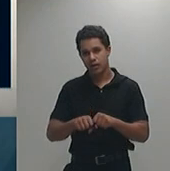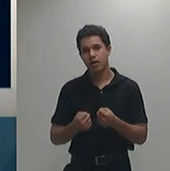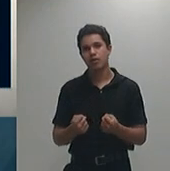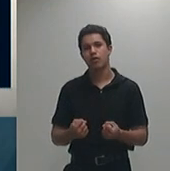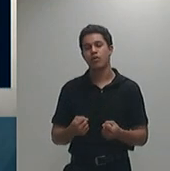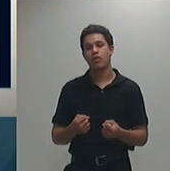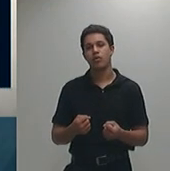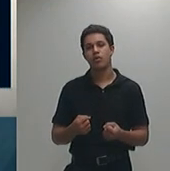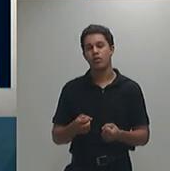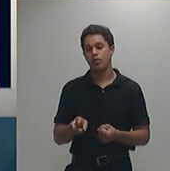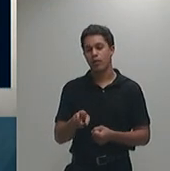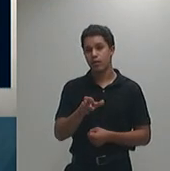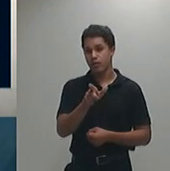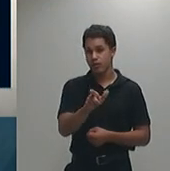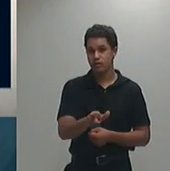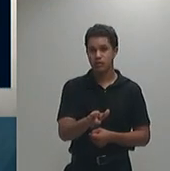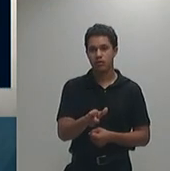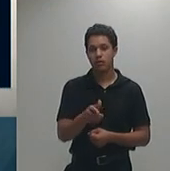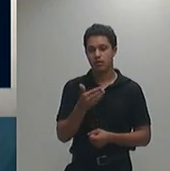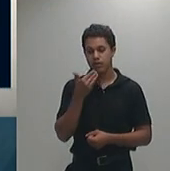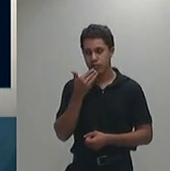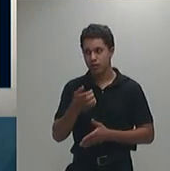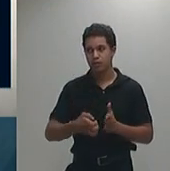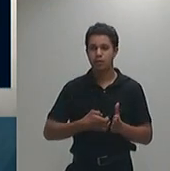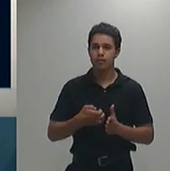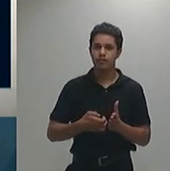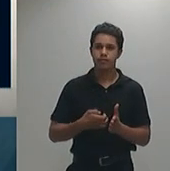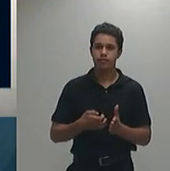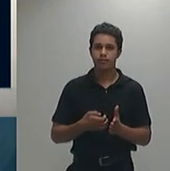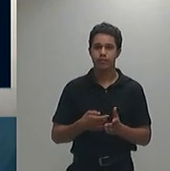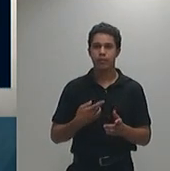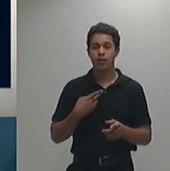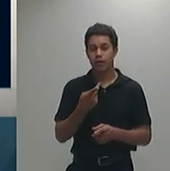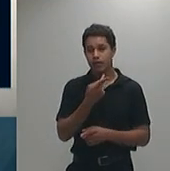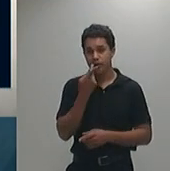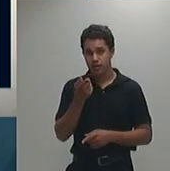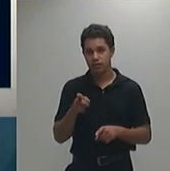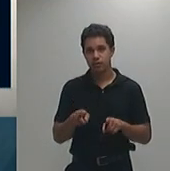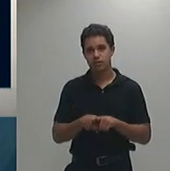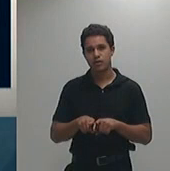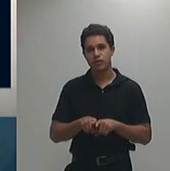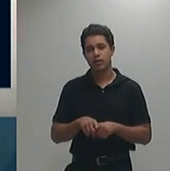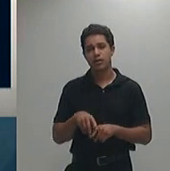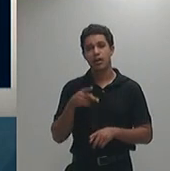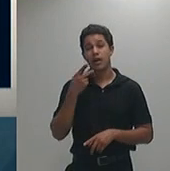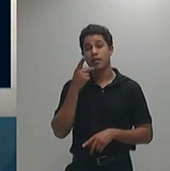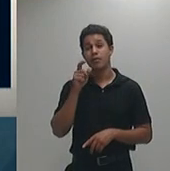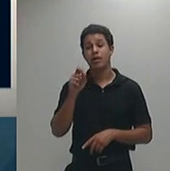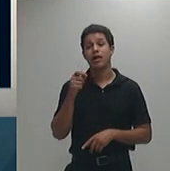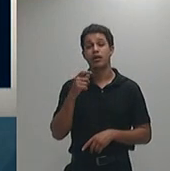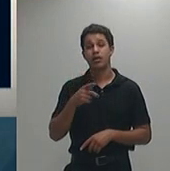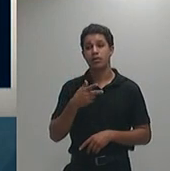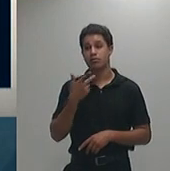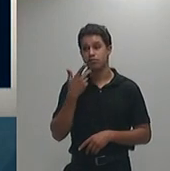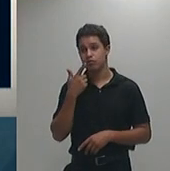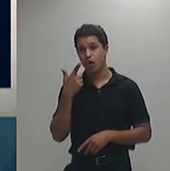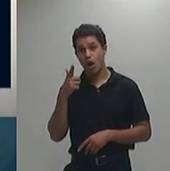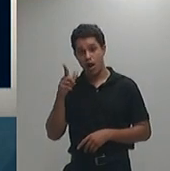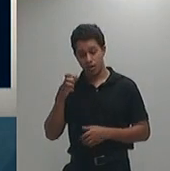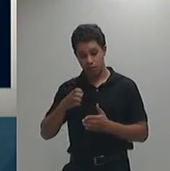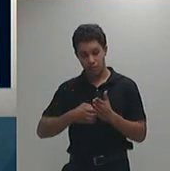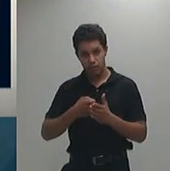pela prestadora de serviços nós falamos também aqui aqui a lógica Empresarial uma lógica de mercado